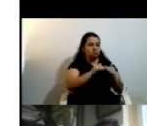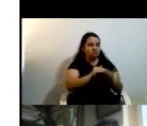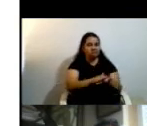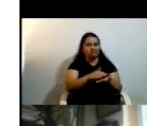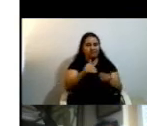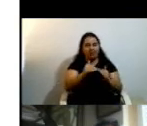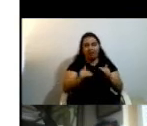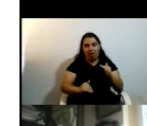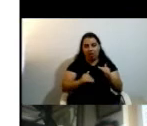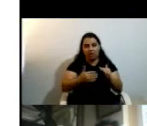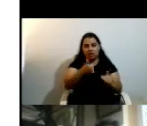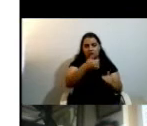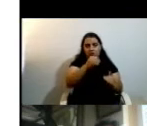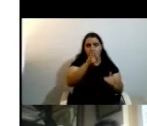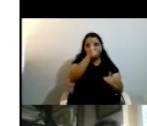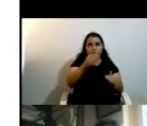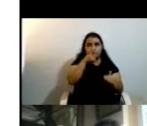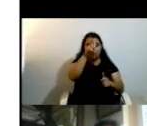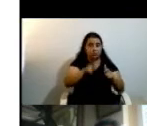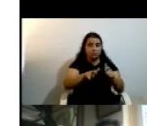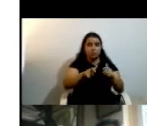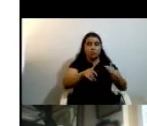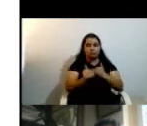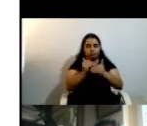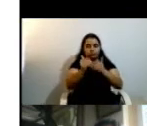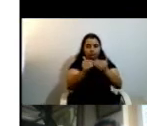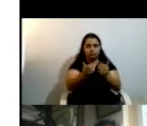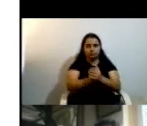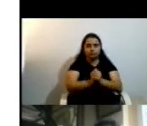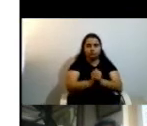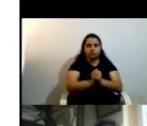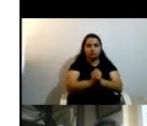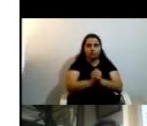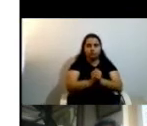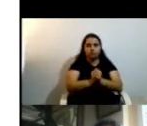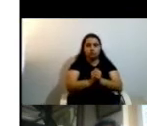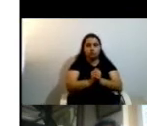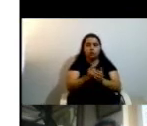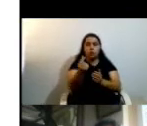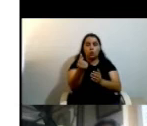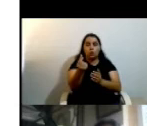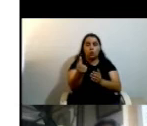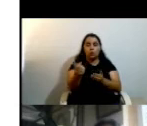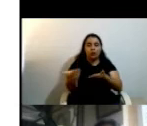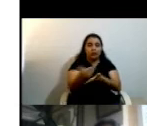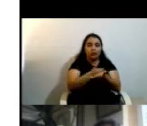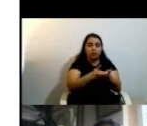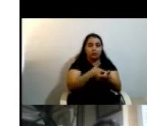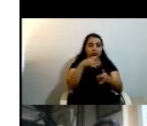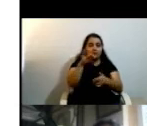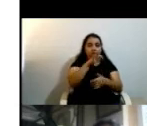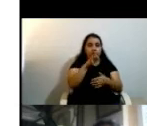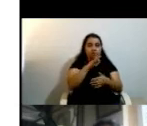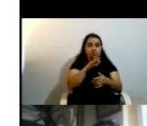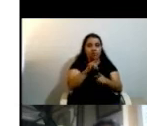para pessoas com rendimento mensal até aos 600 euros. Os rendimentos dos agregados familiares acompanham também